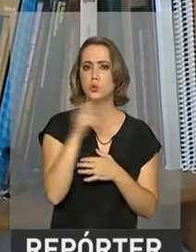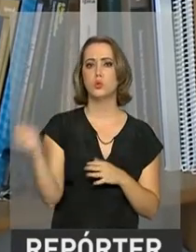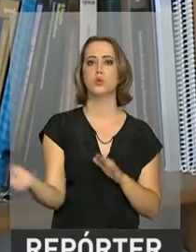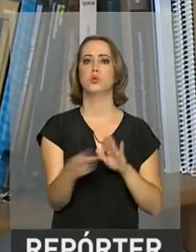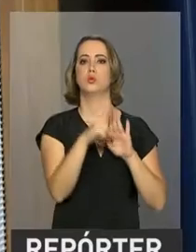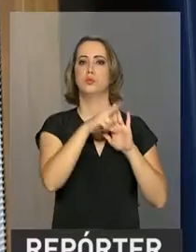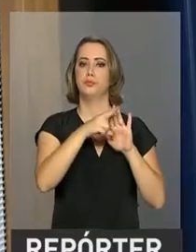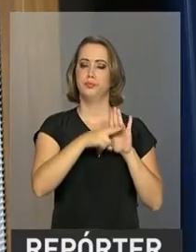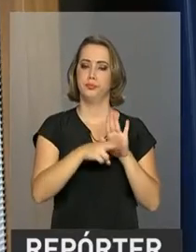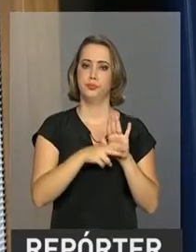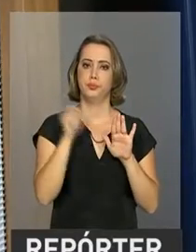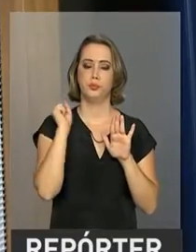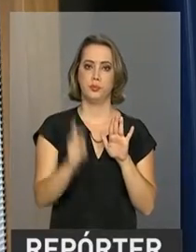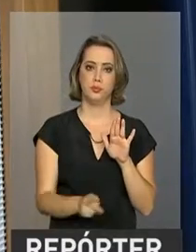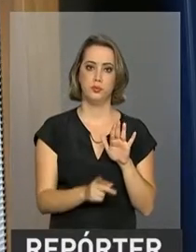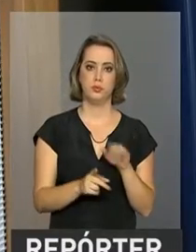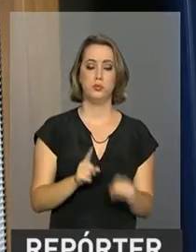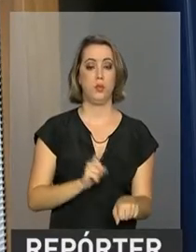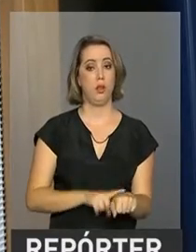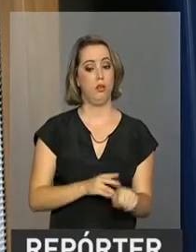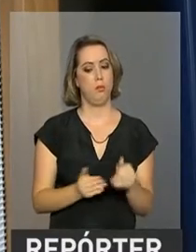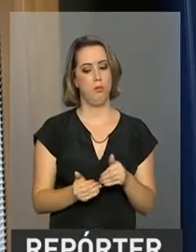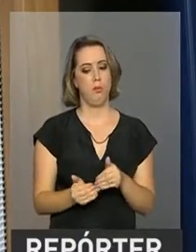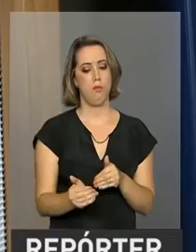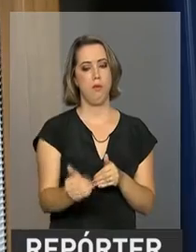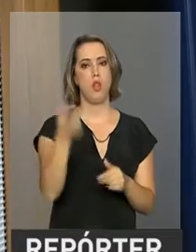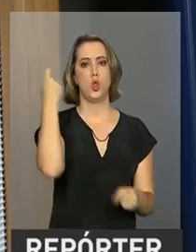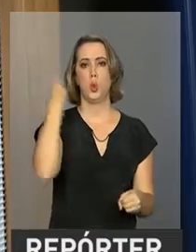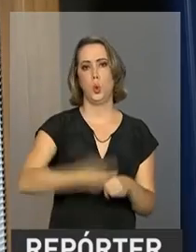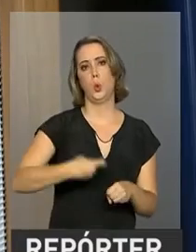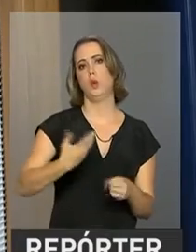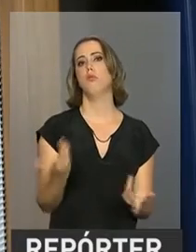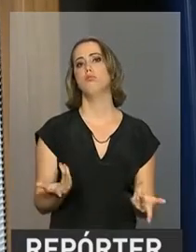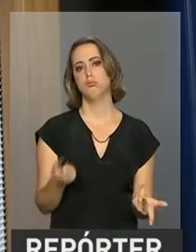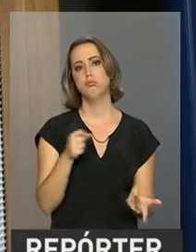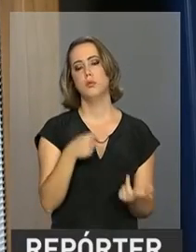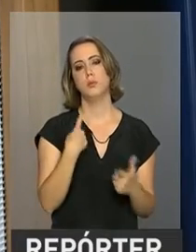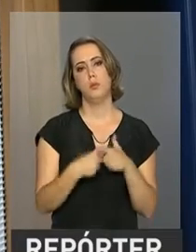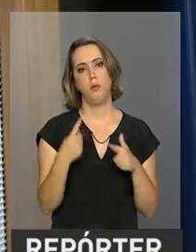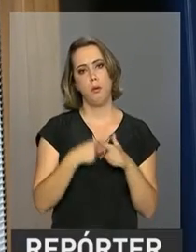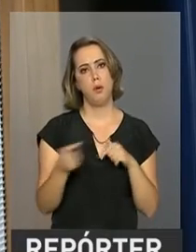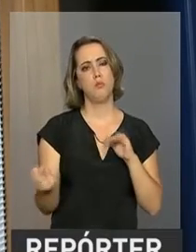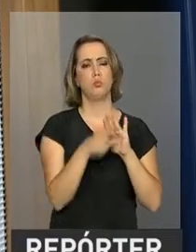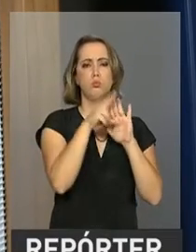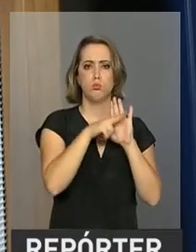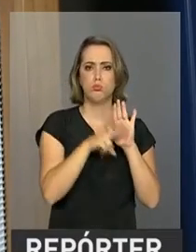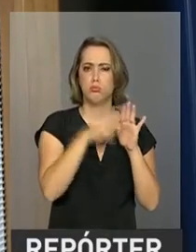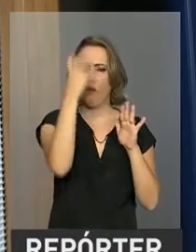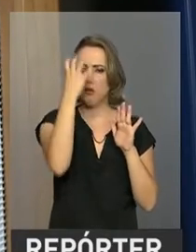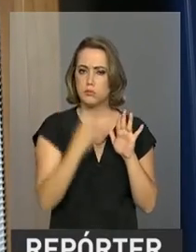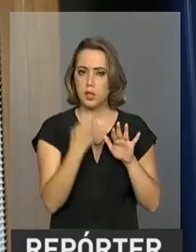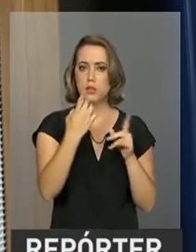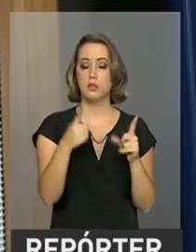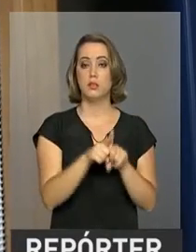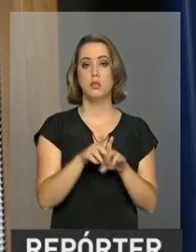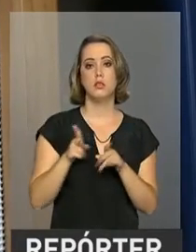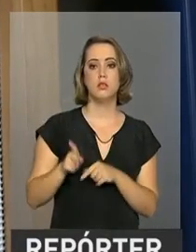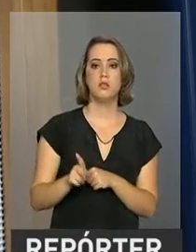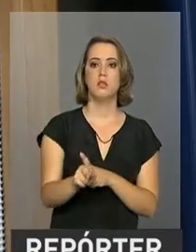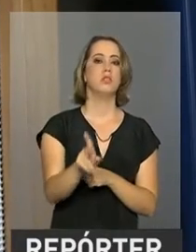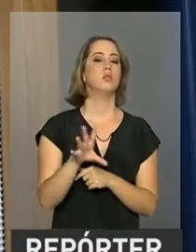previdência quanto mais demorar mais dura vai ter reforma que está acontecendo em quase